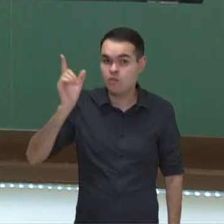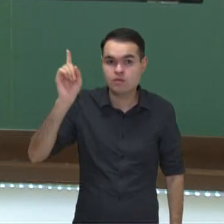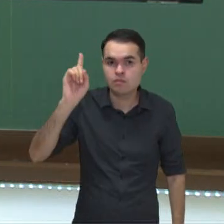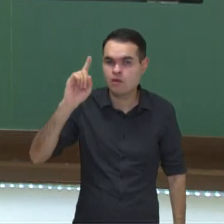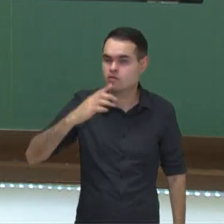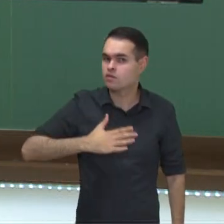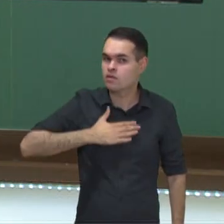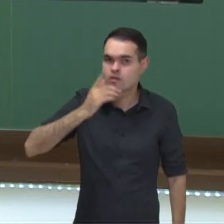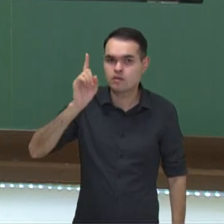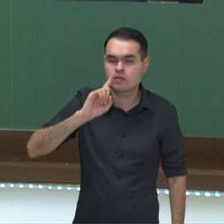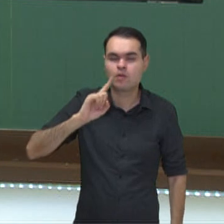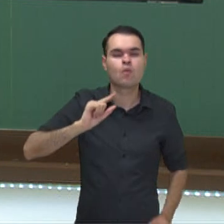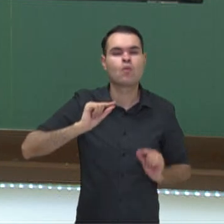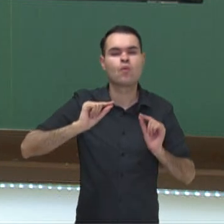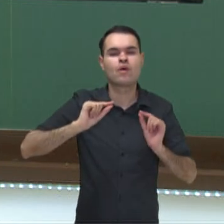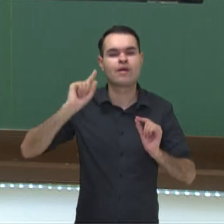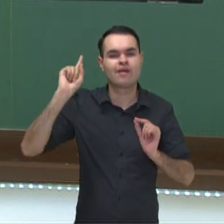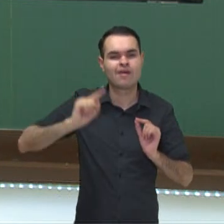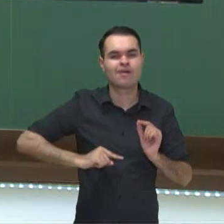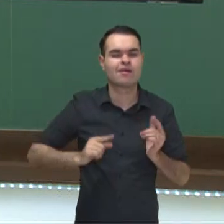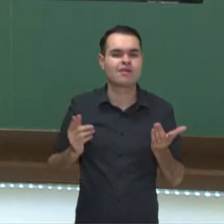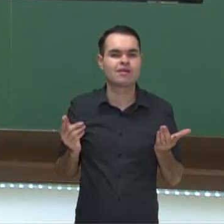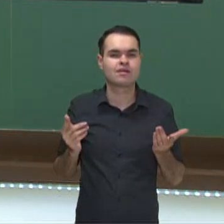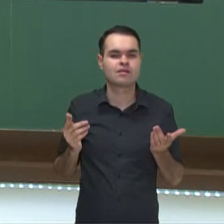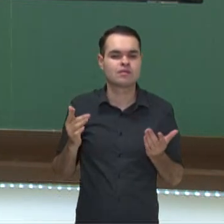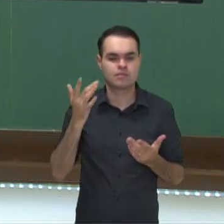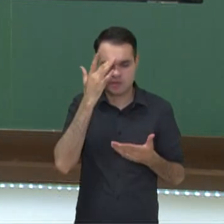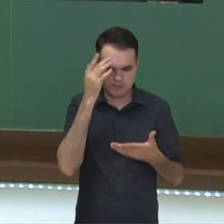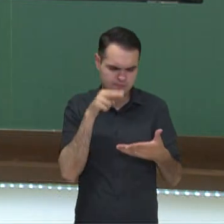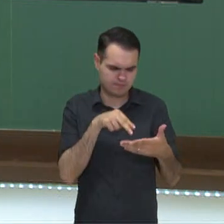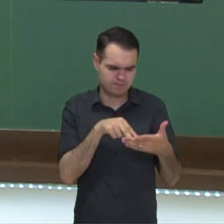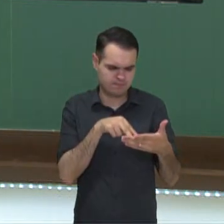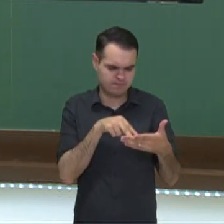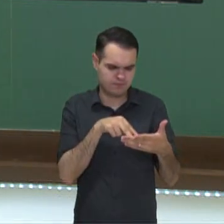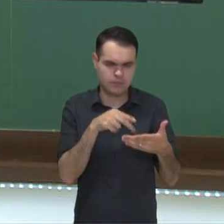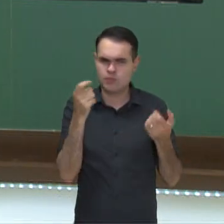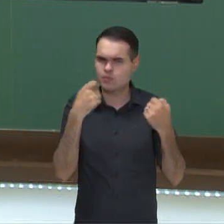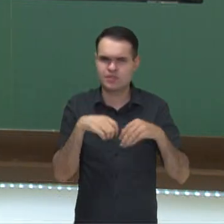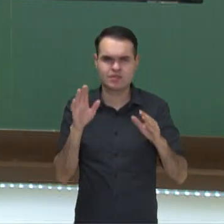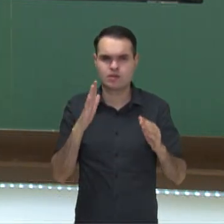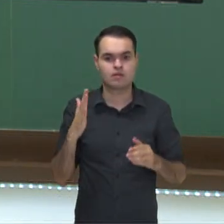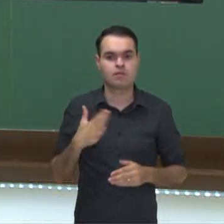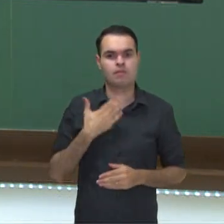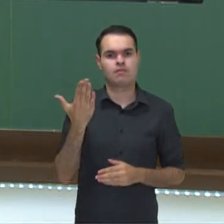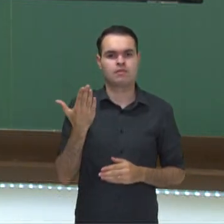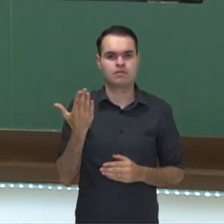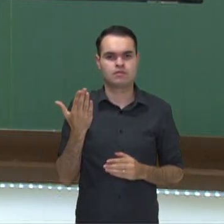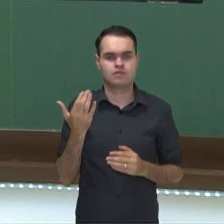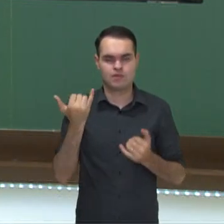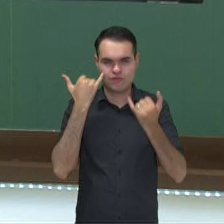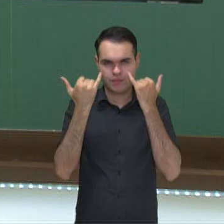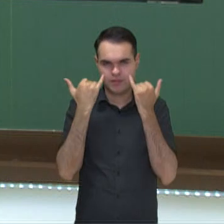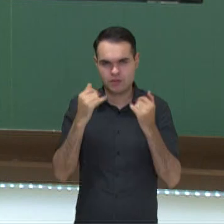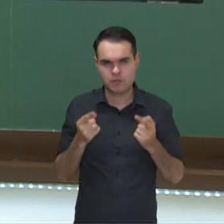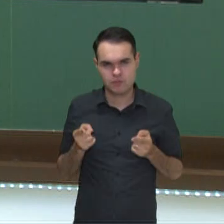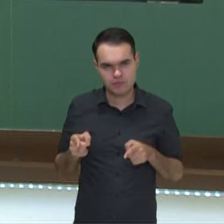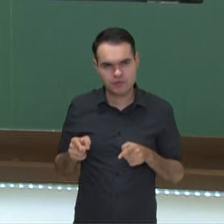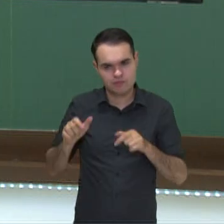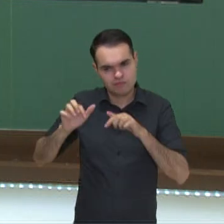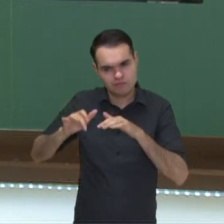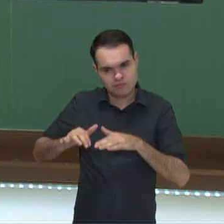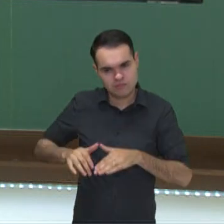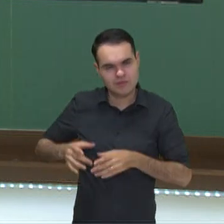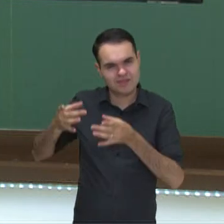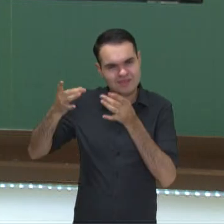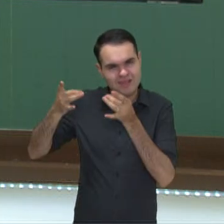atenção para o fato do leitor que ele não precisa se assustar, se espantar com essa informação, que vai ser